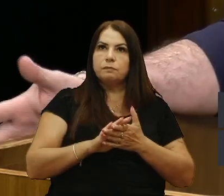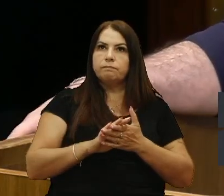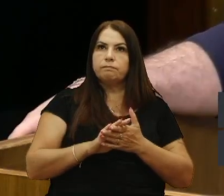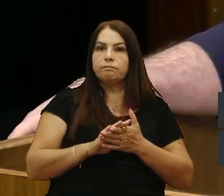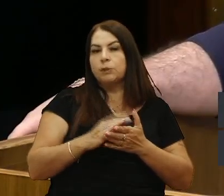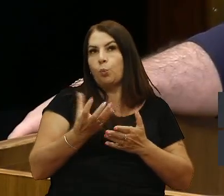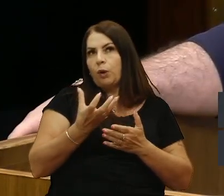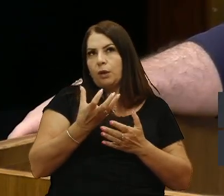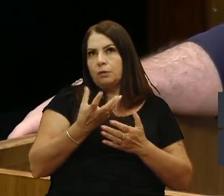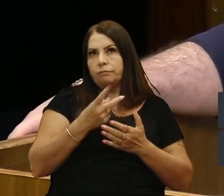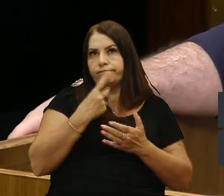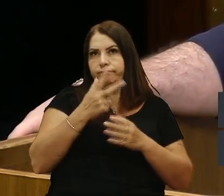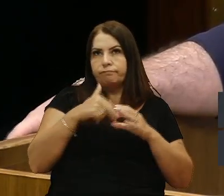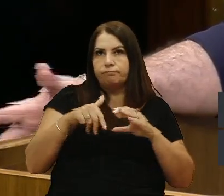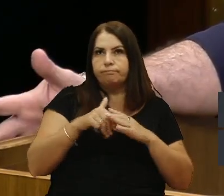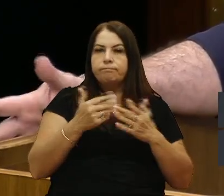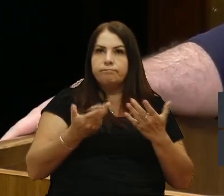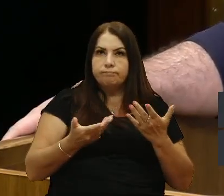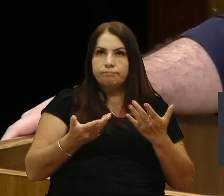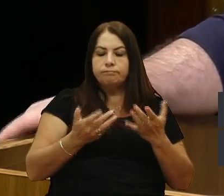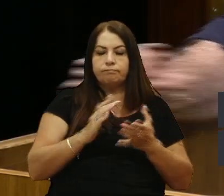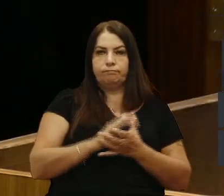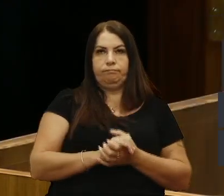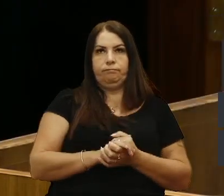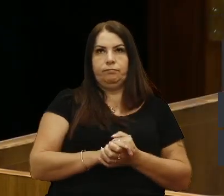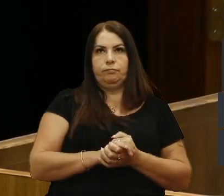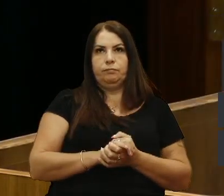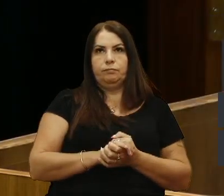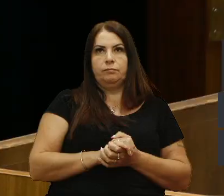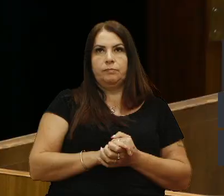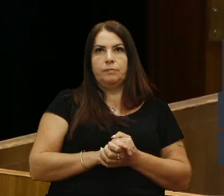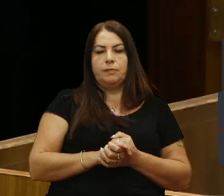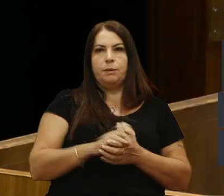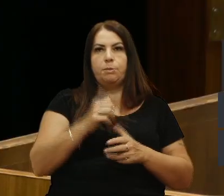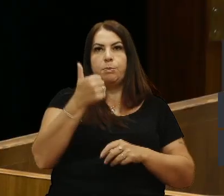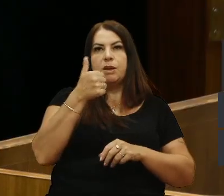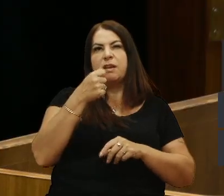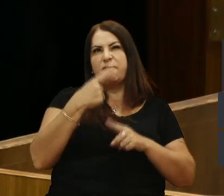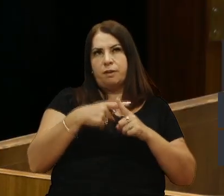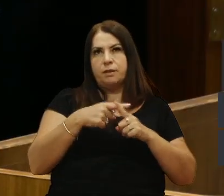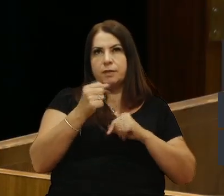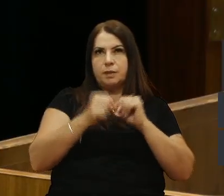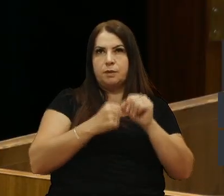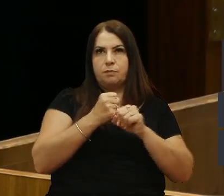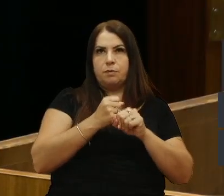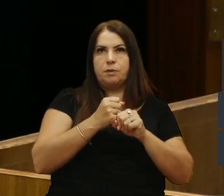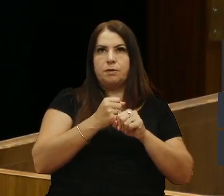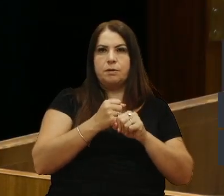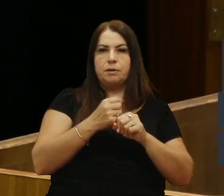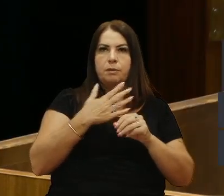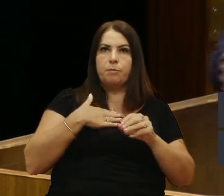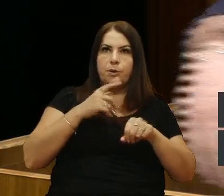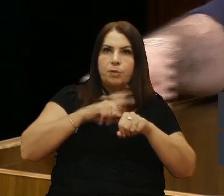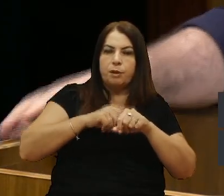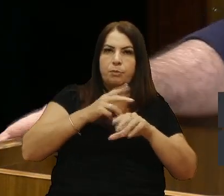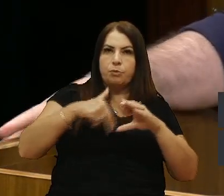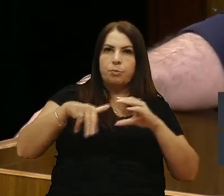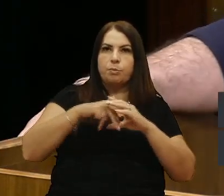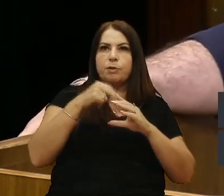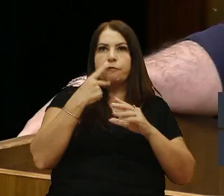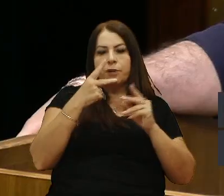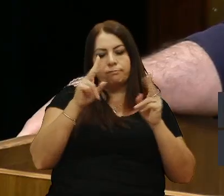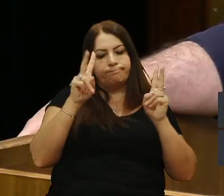queria subir nessa tribuna, primeira vez do ano, no meu grande expediente, para ter que falar